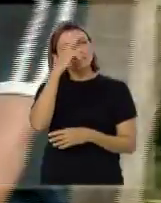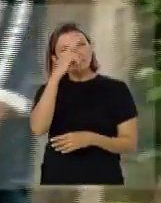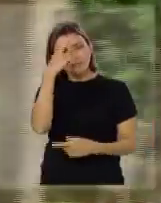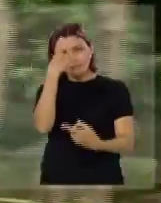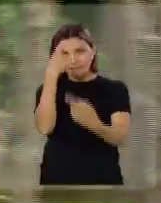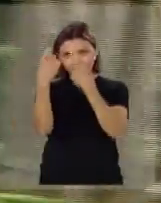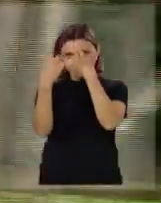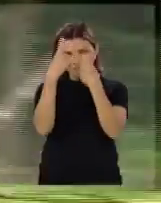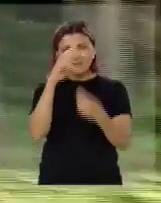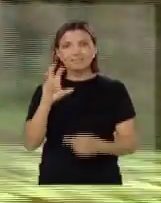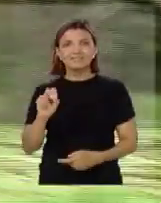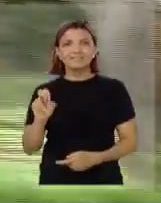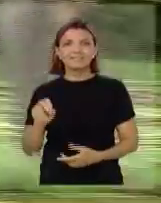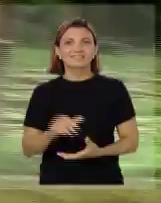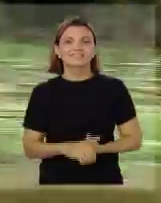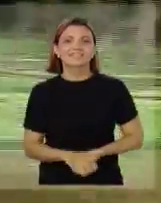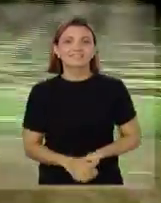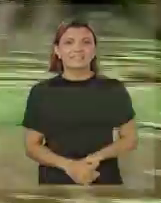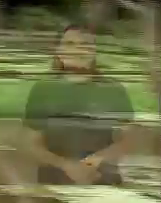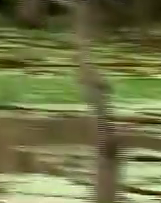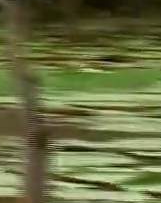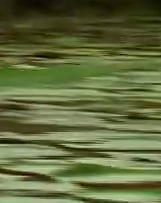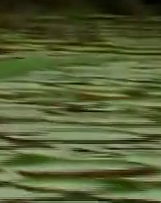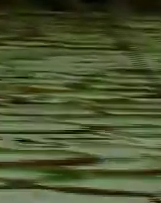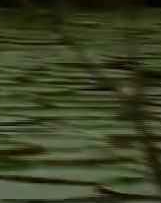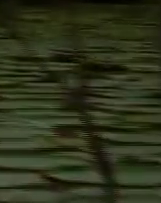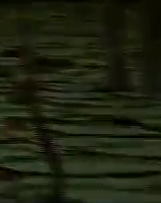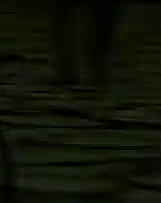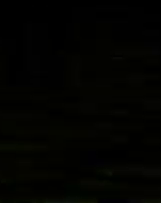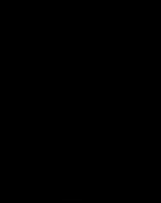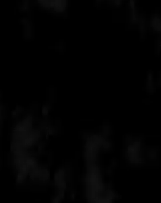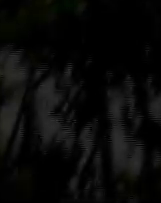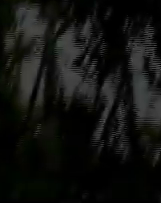é, mesmo, é, né? E ainda bem que a sua avó tá aí.